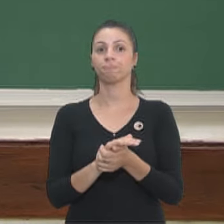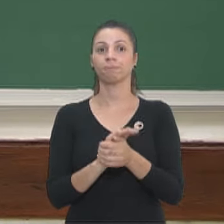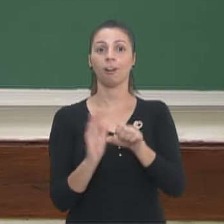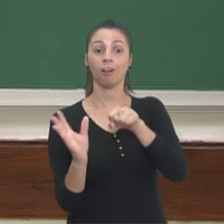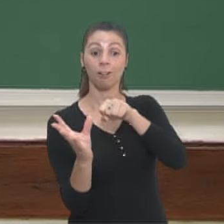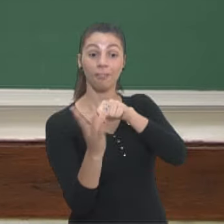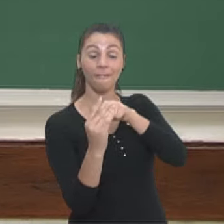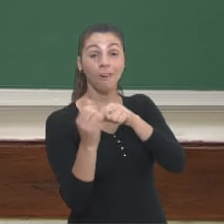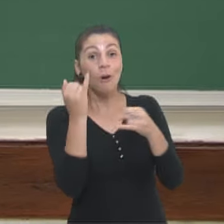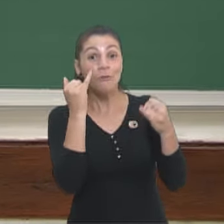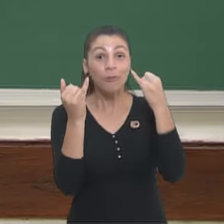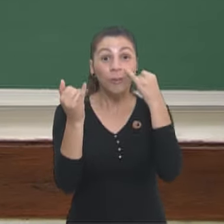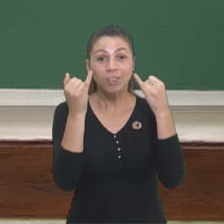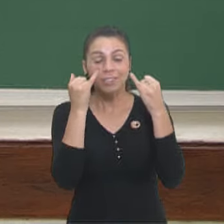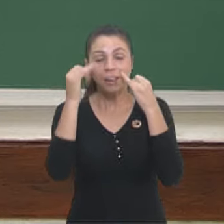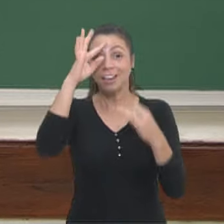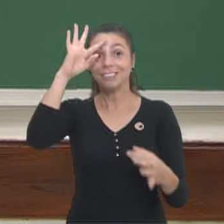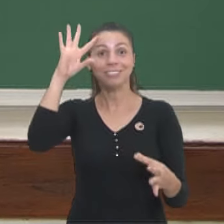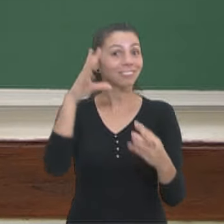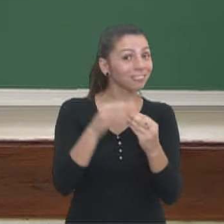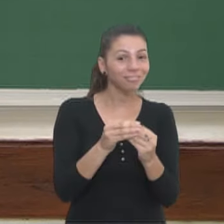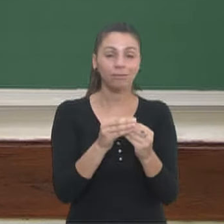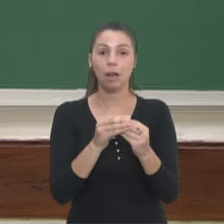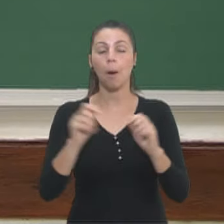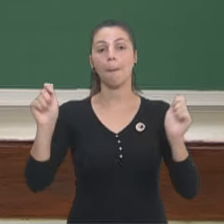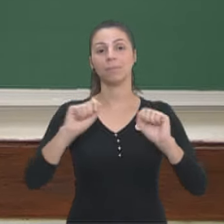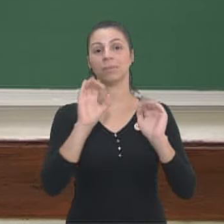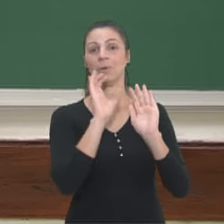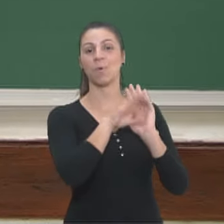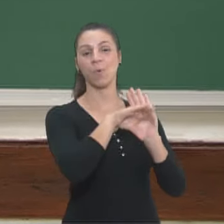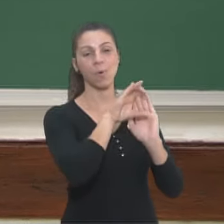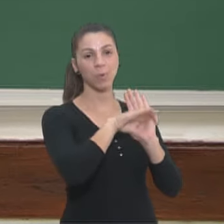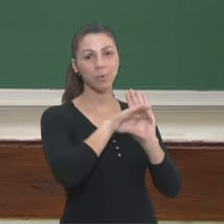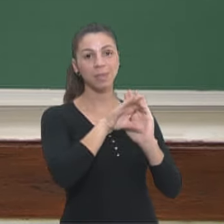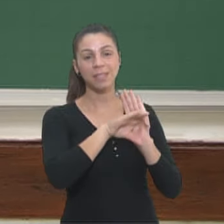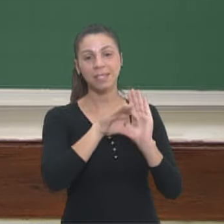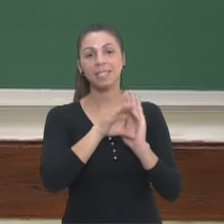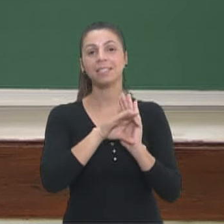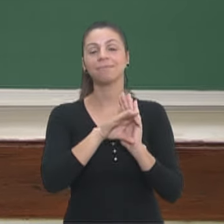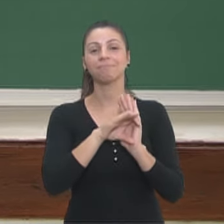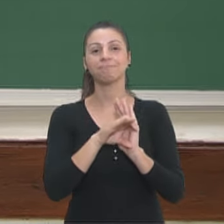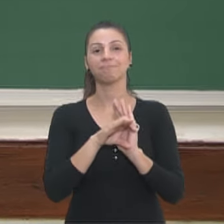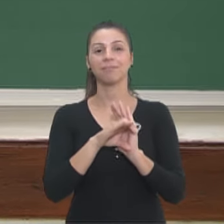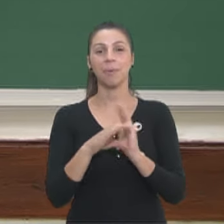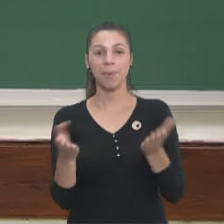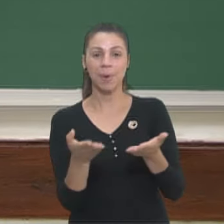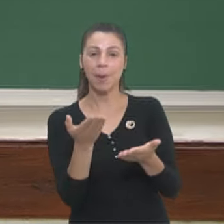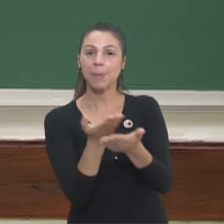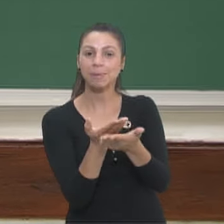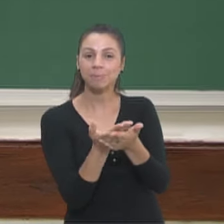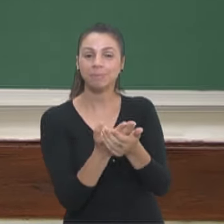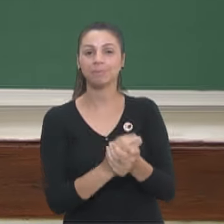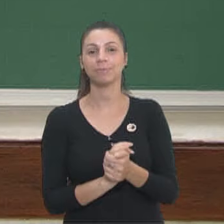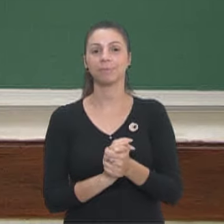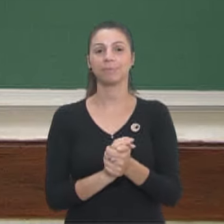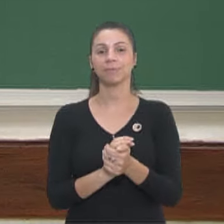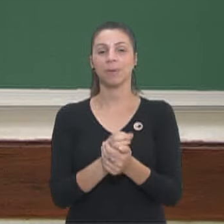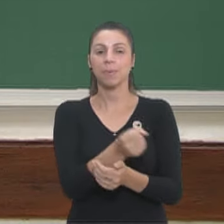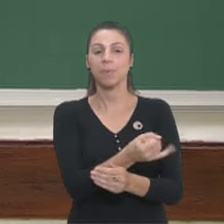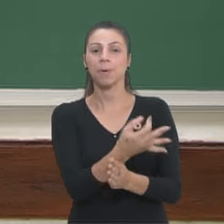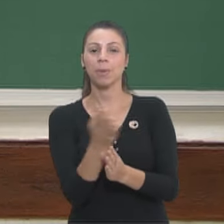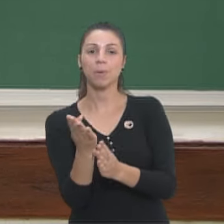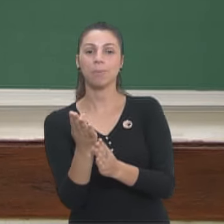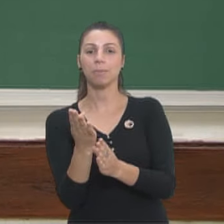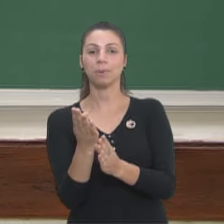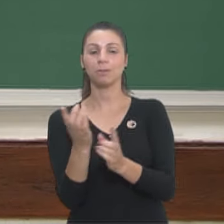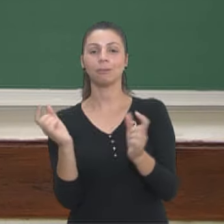número oposto ou simétrico, a gente vai precisar desse conceito para essa aula de hoje, tá? O que é mesmo? Número oposto ou simétrico são